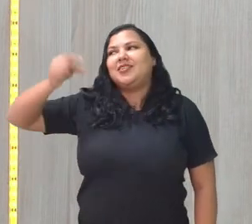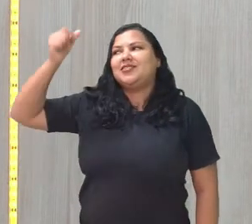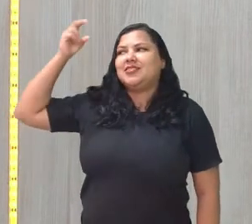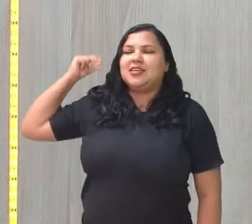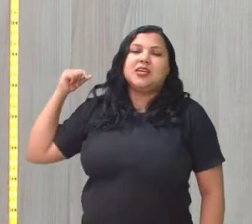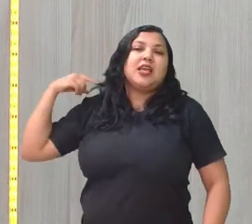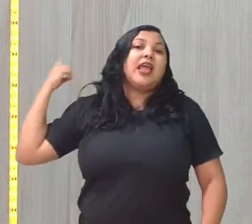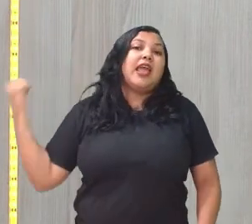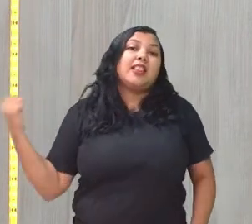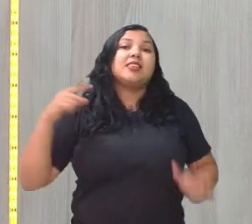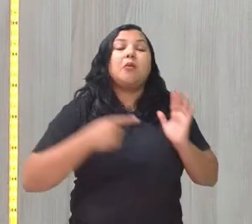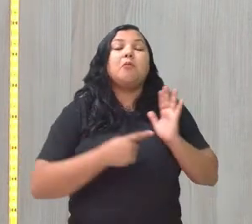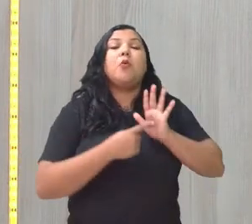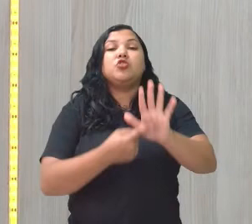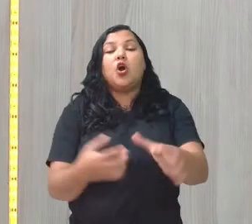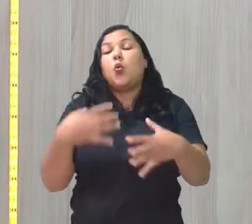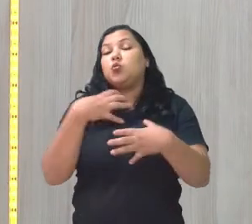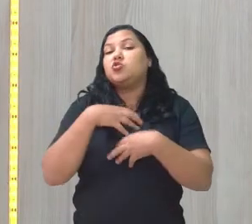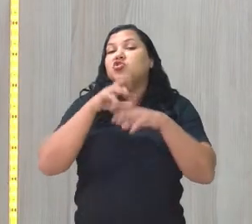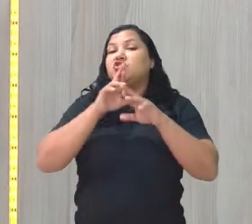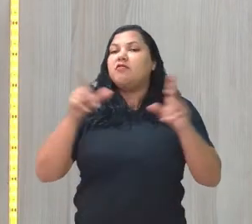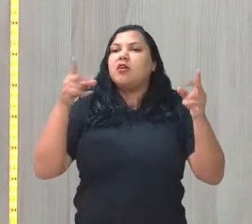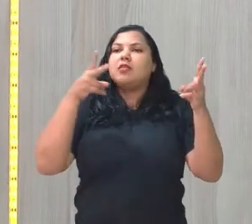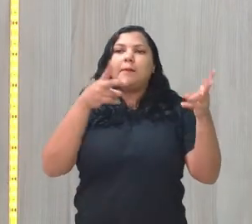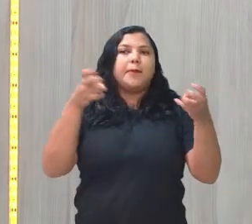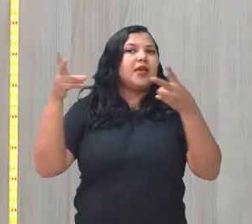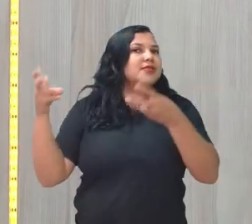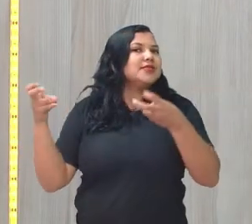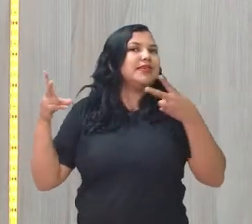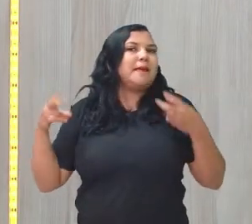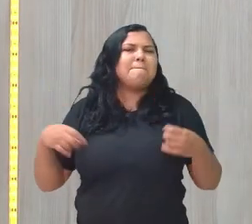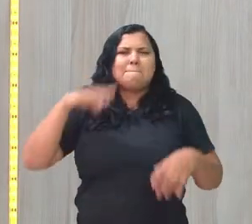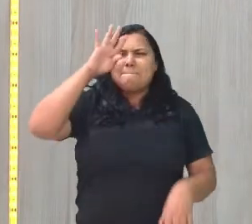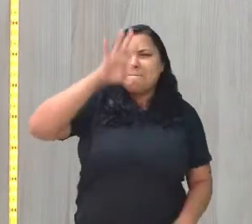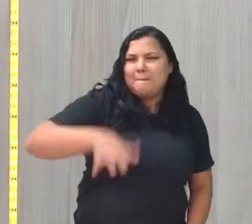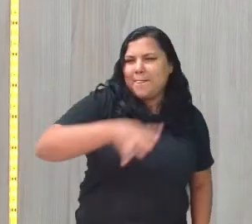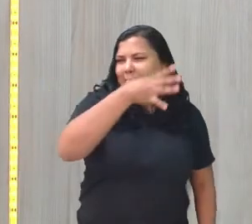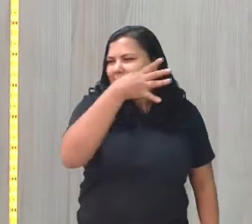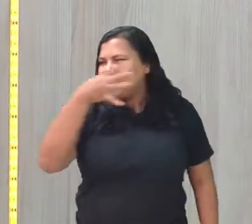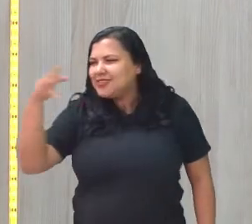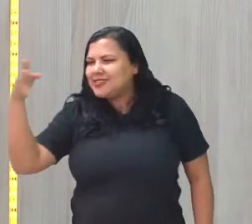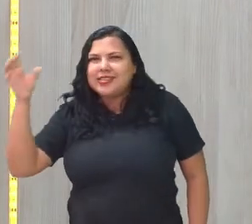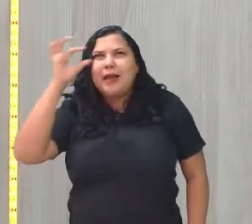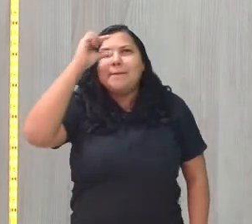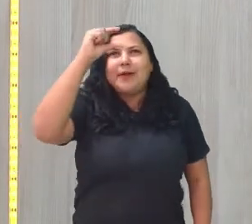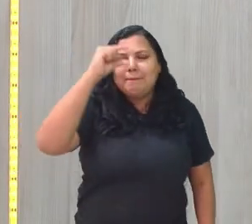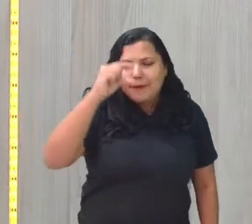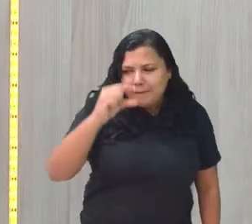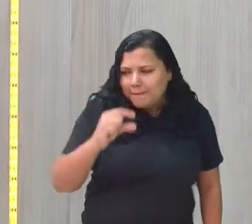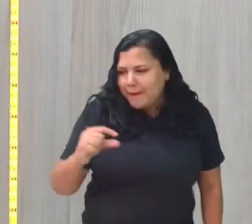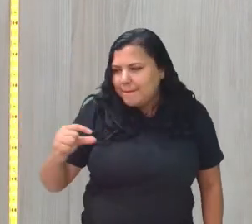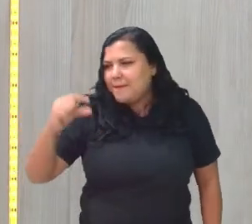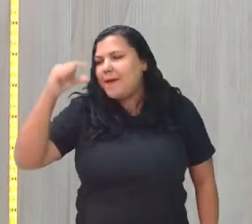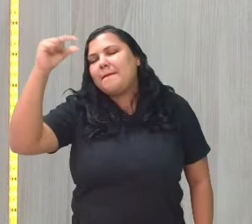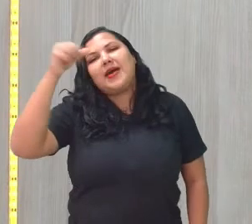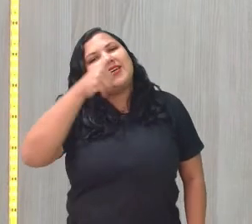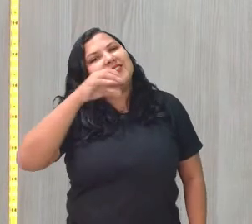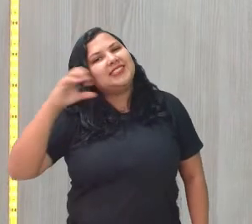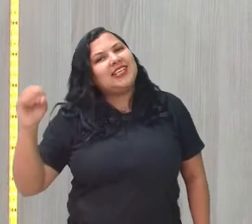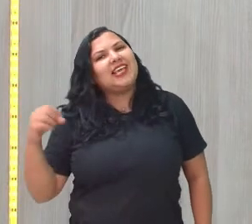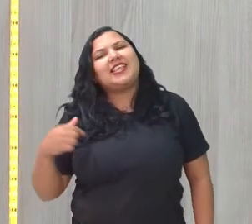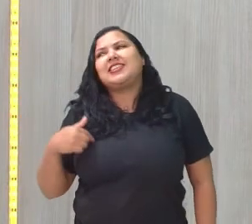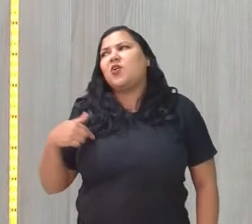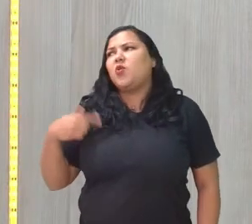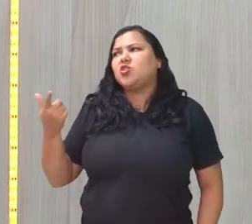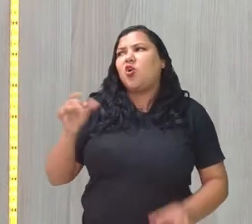uma forma diferente da gente enxergar, né? Dividindo em uma malha de 100 porções diferentes, que eu achei isso fantástico. E realmente, até eu